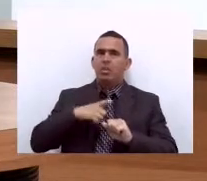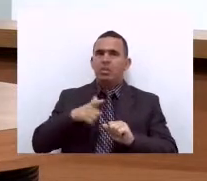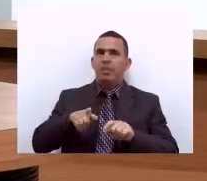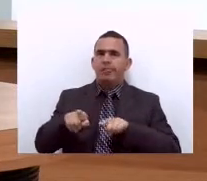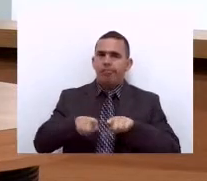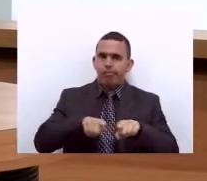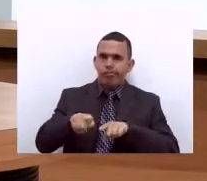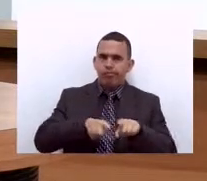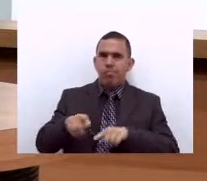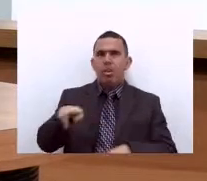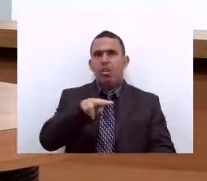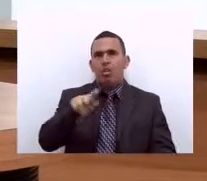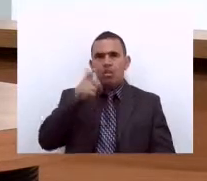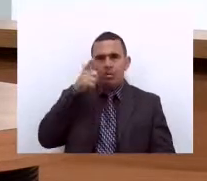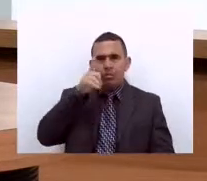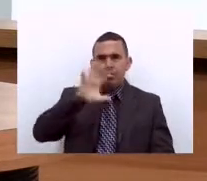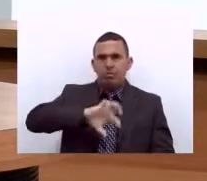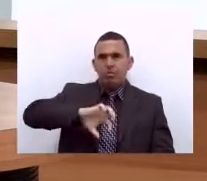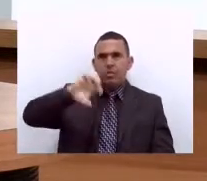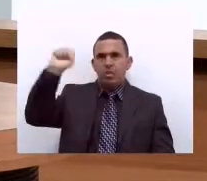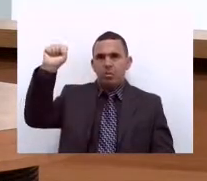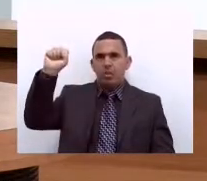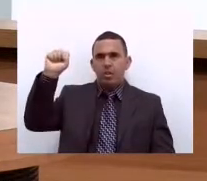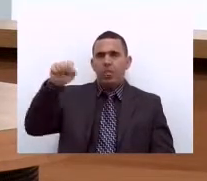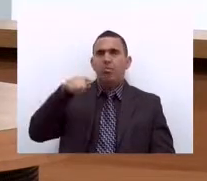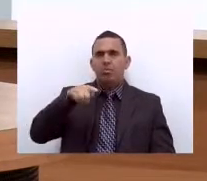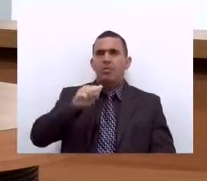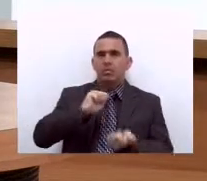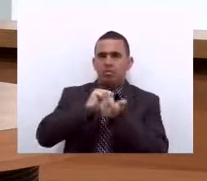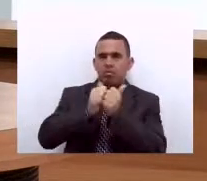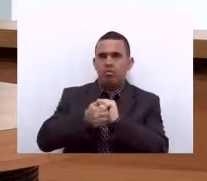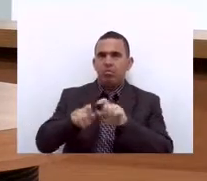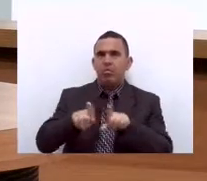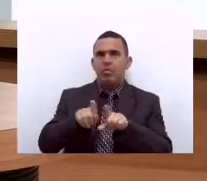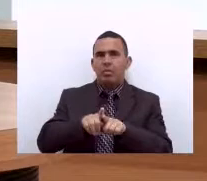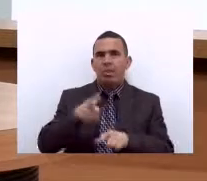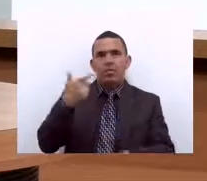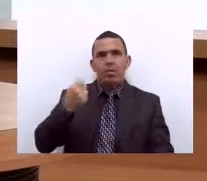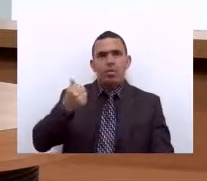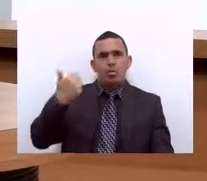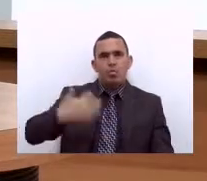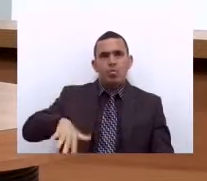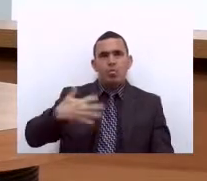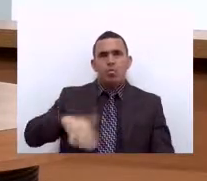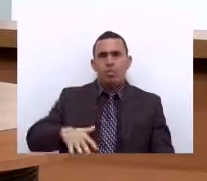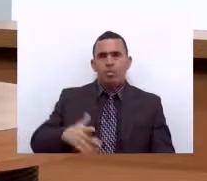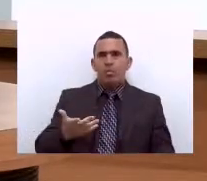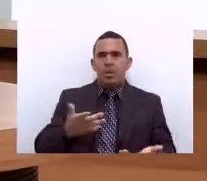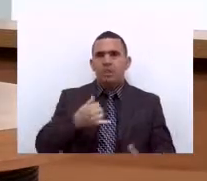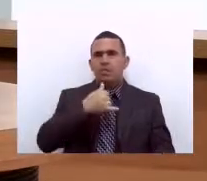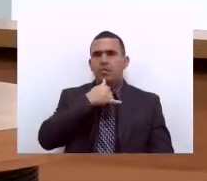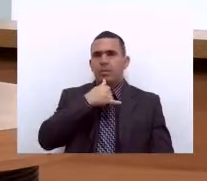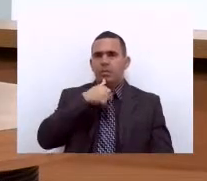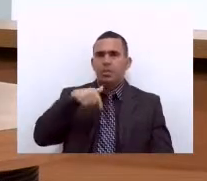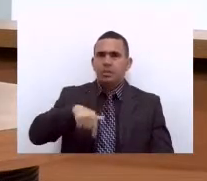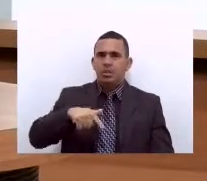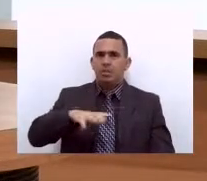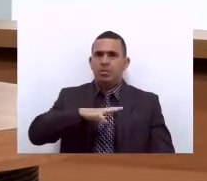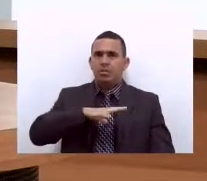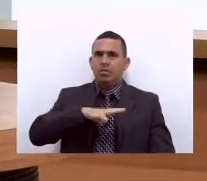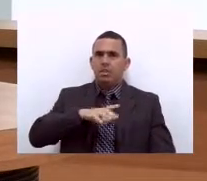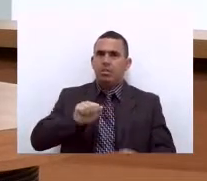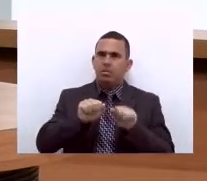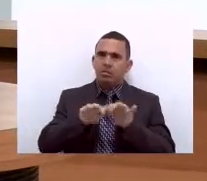se sagraram campeões. E principalmente, é um esporte muito caro, né? E infelizmente, a cidade de Guarulhos